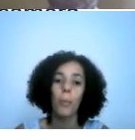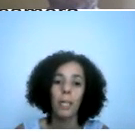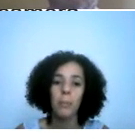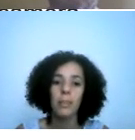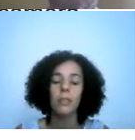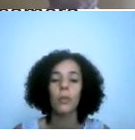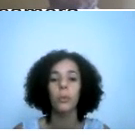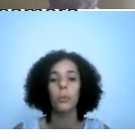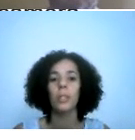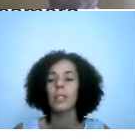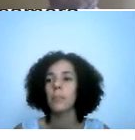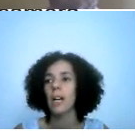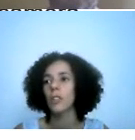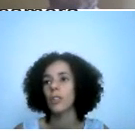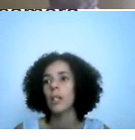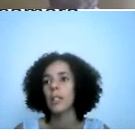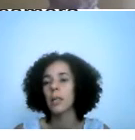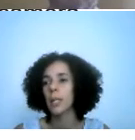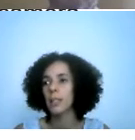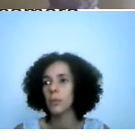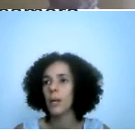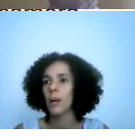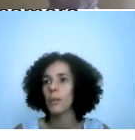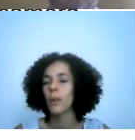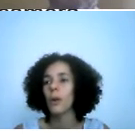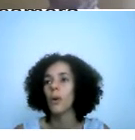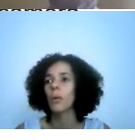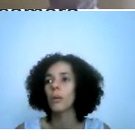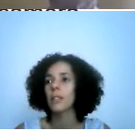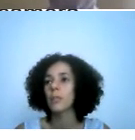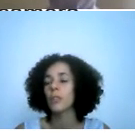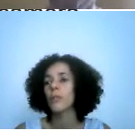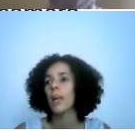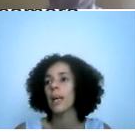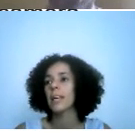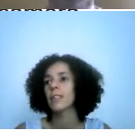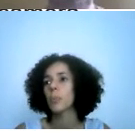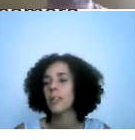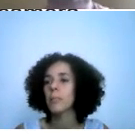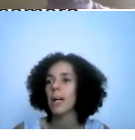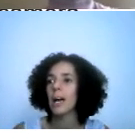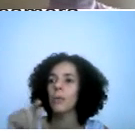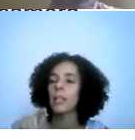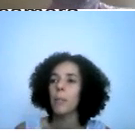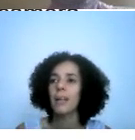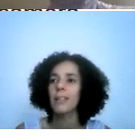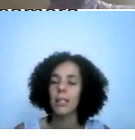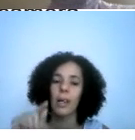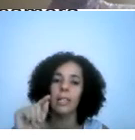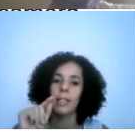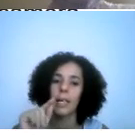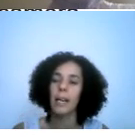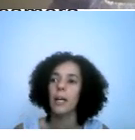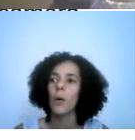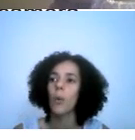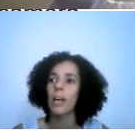o problema de soltura de animais em ambiente natural. O que aconteceu? A gente vai falar até essa espécie de macaco que está aparecendo